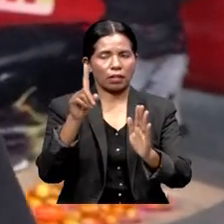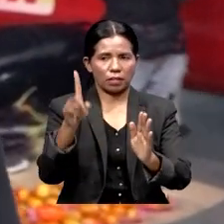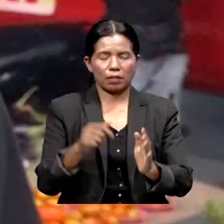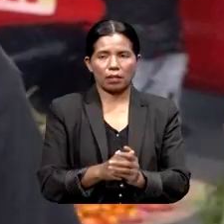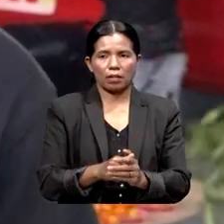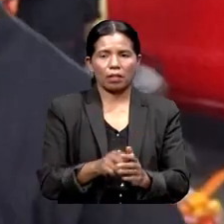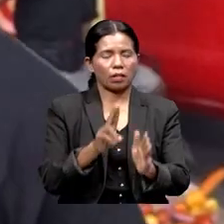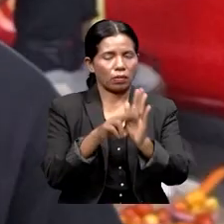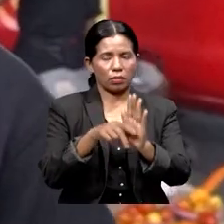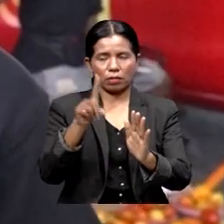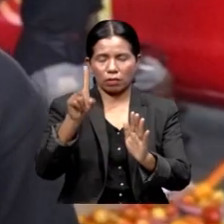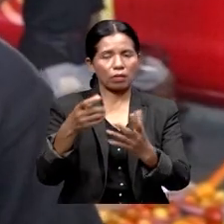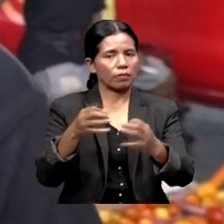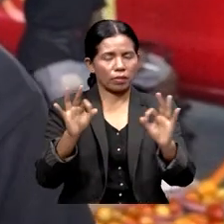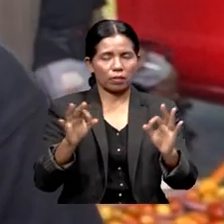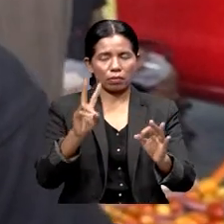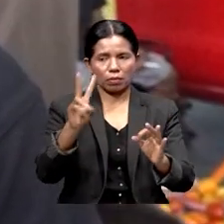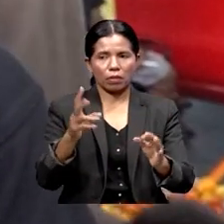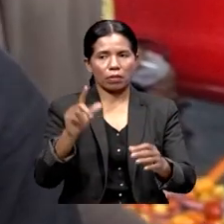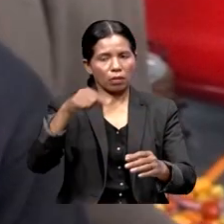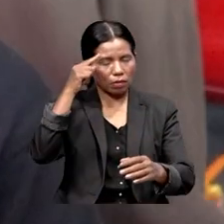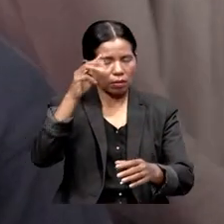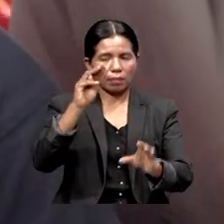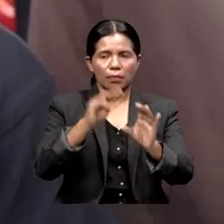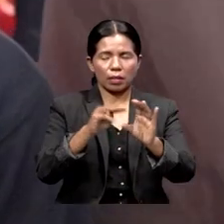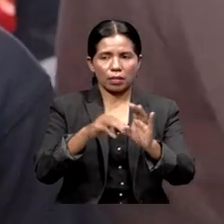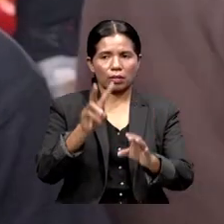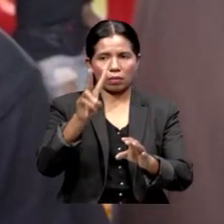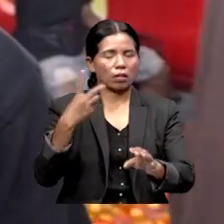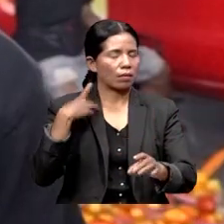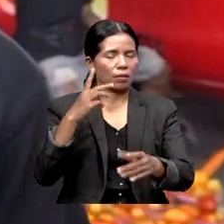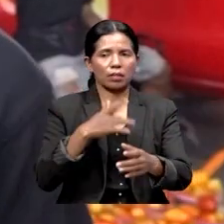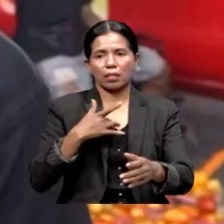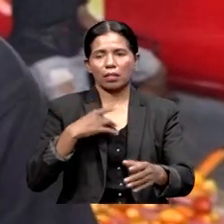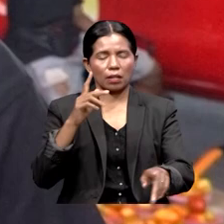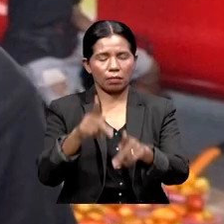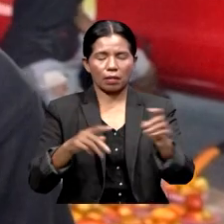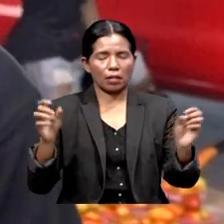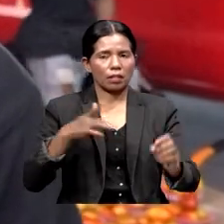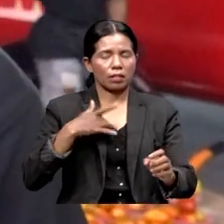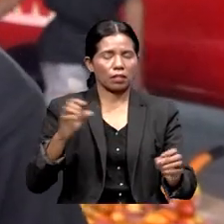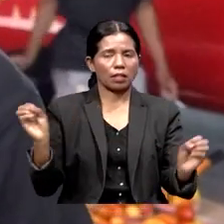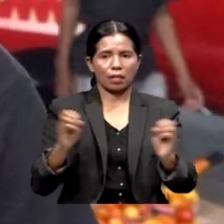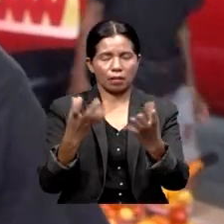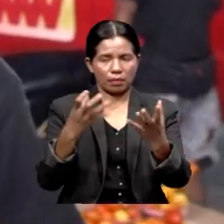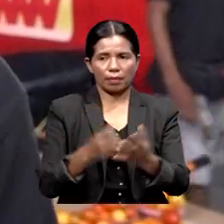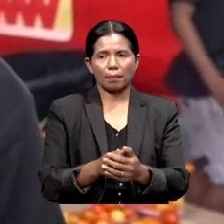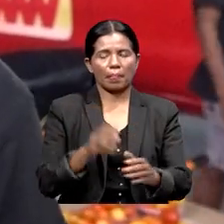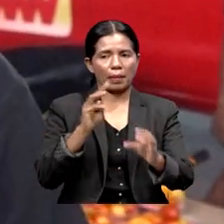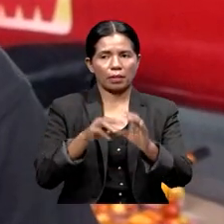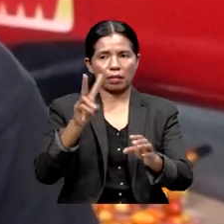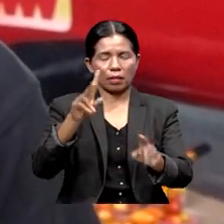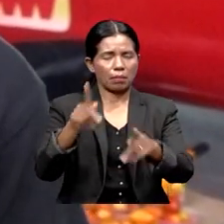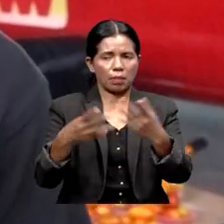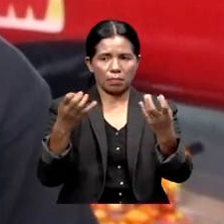kliur liu ora serua maka guverno prepara duni mercado mercado rua de tami sinti la tona fan ne komunidade sinti la to hanese ne mercado rua de ema mayoria